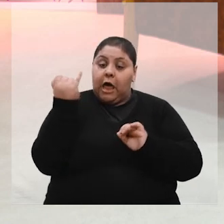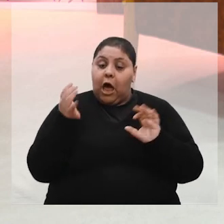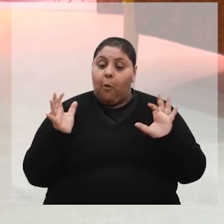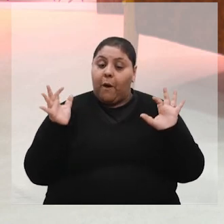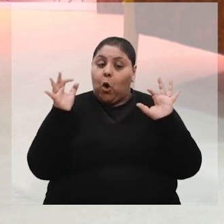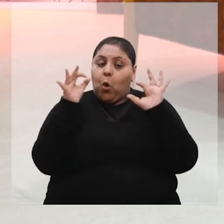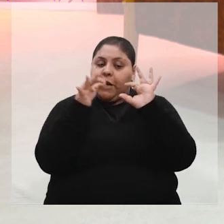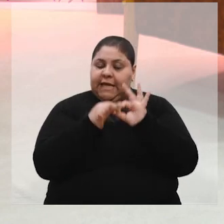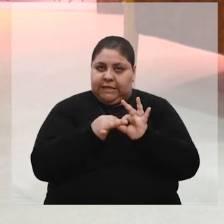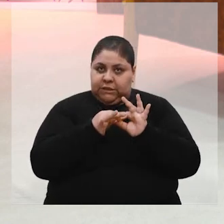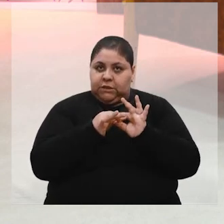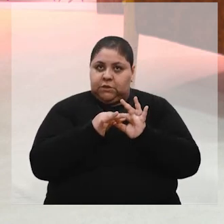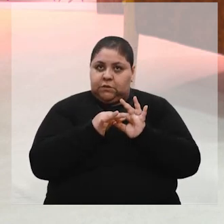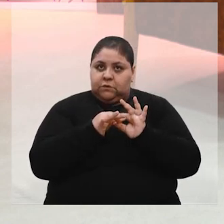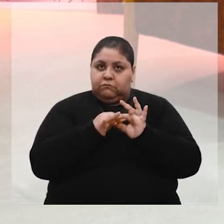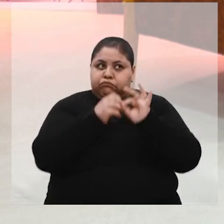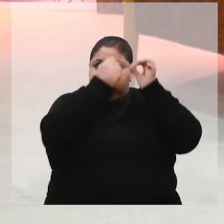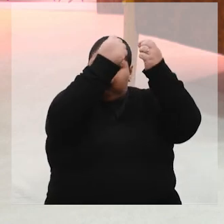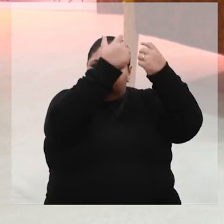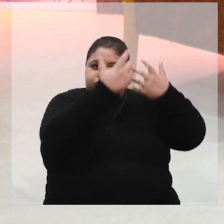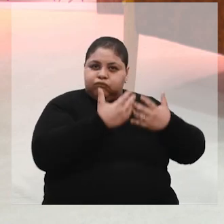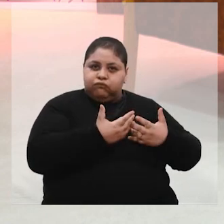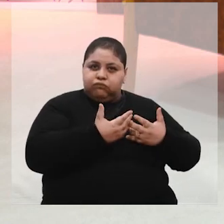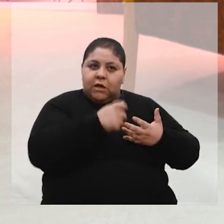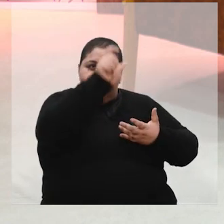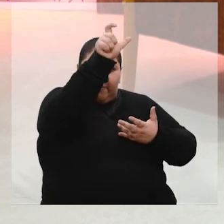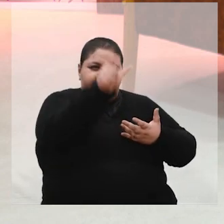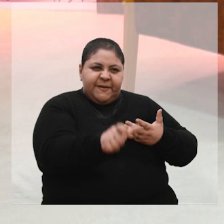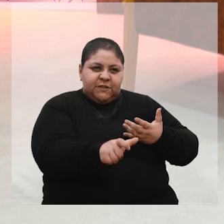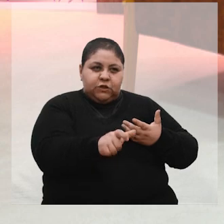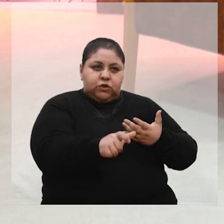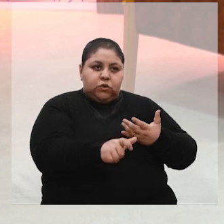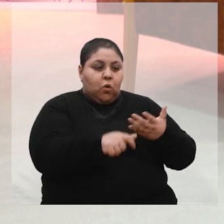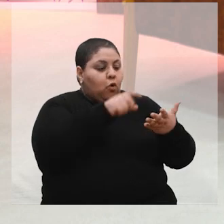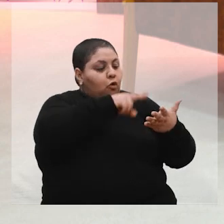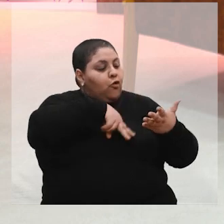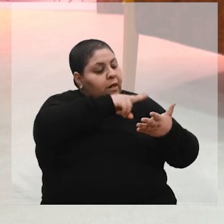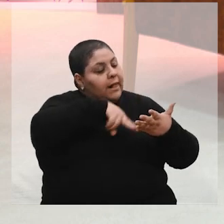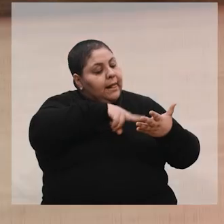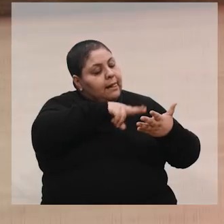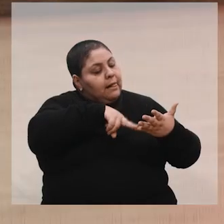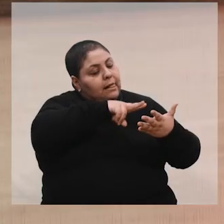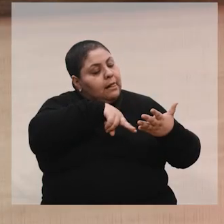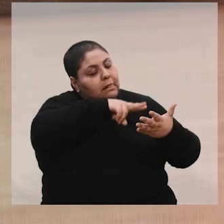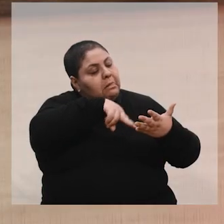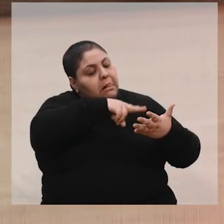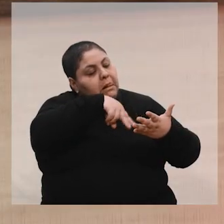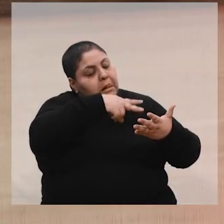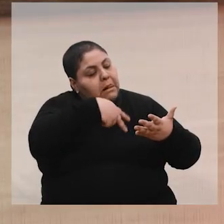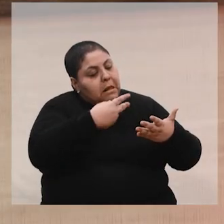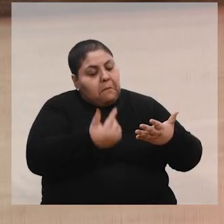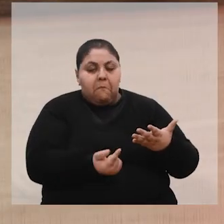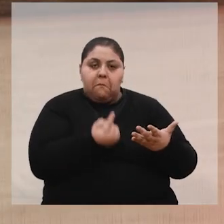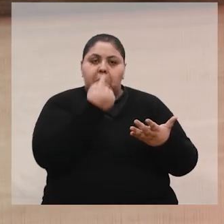conexão no enredo e para o leitor que vai se familiarizando no decorrer da leitura,